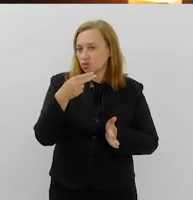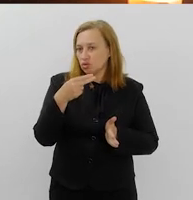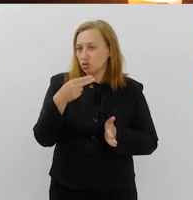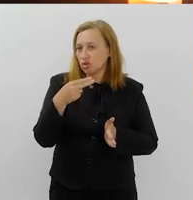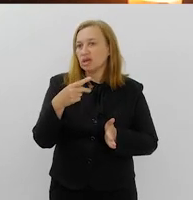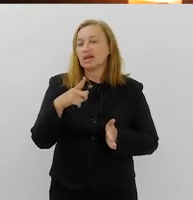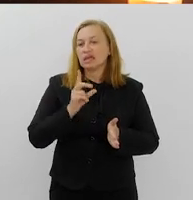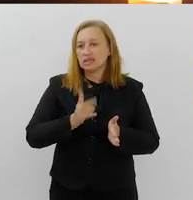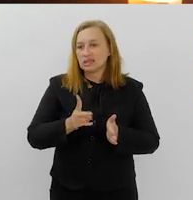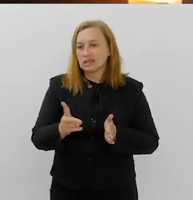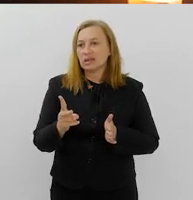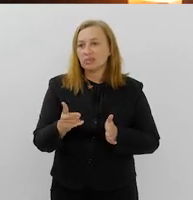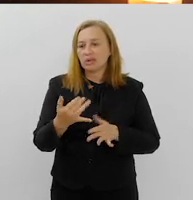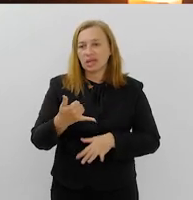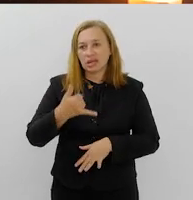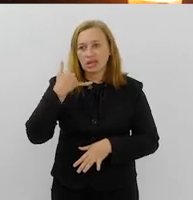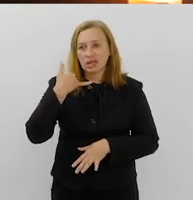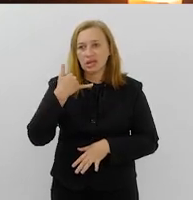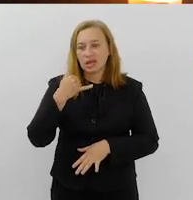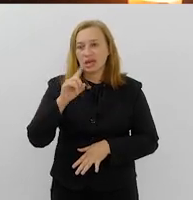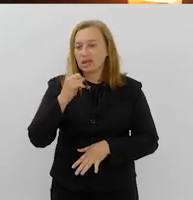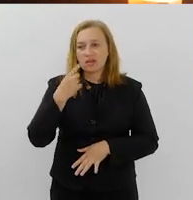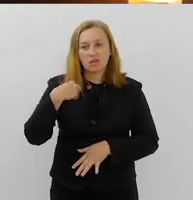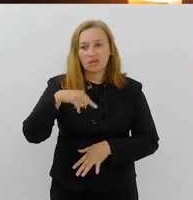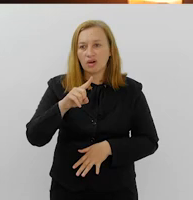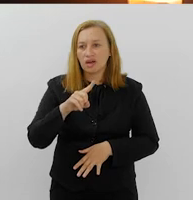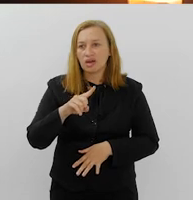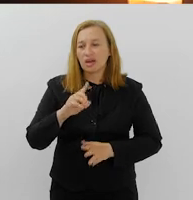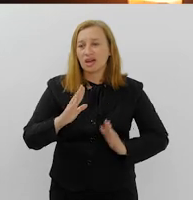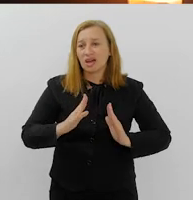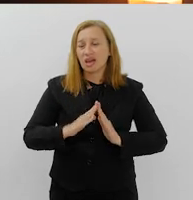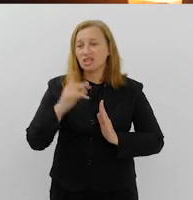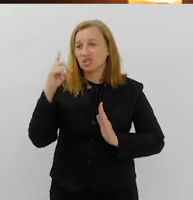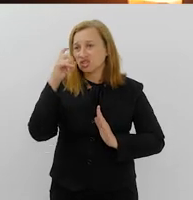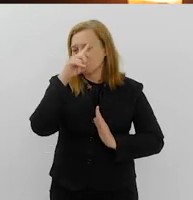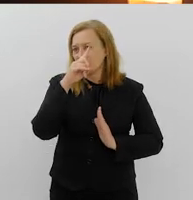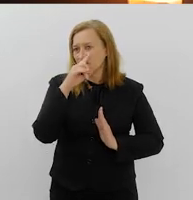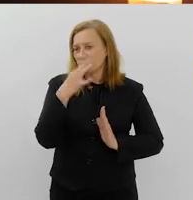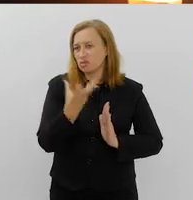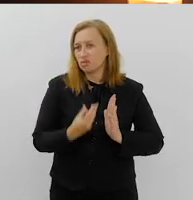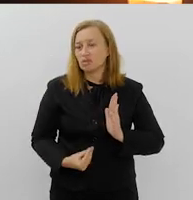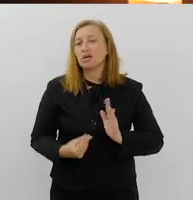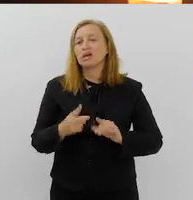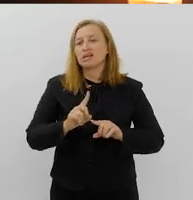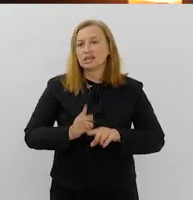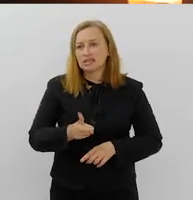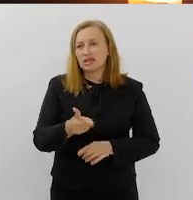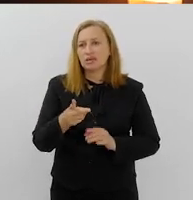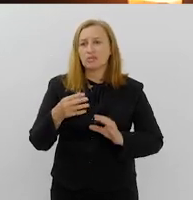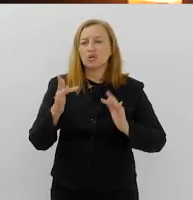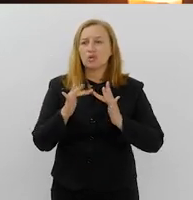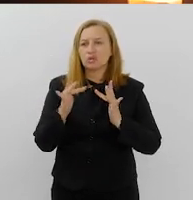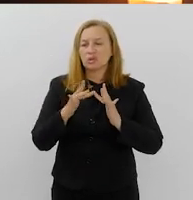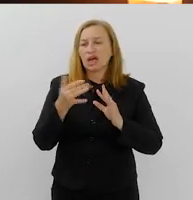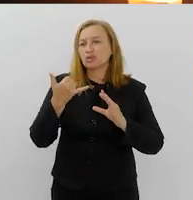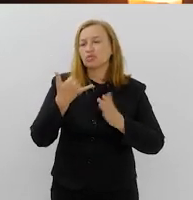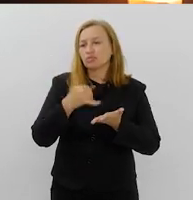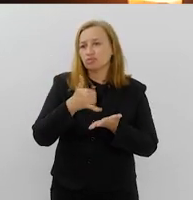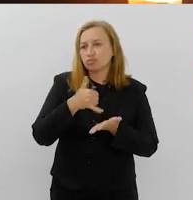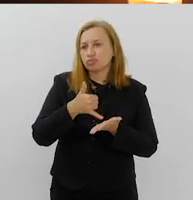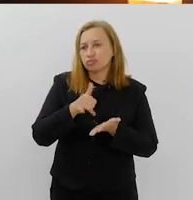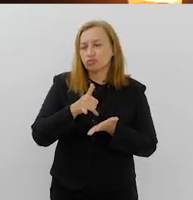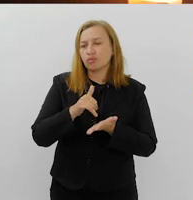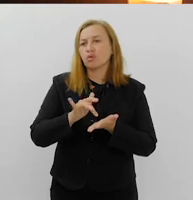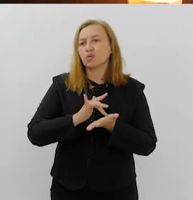E ele sempre em contato conosco, ele quase não vai à casa, mas um contato sempre telefônico,